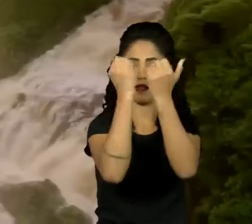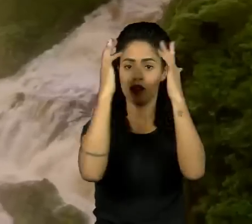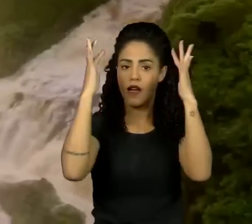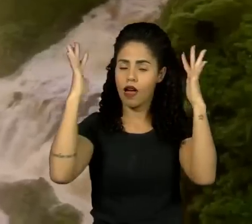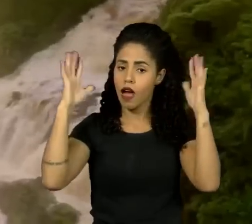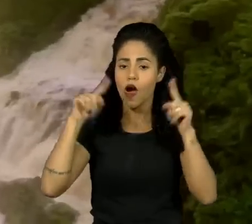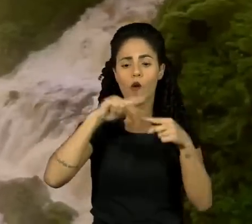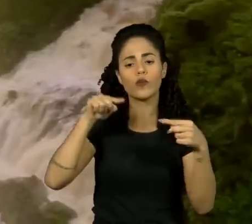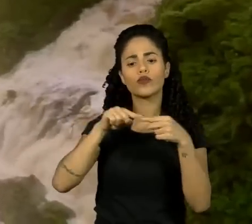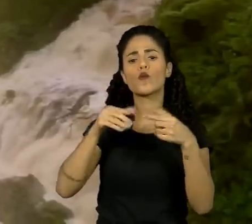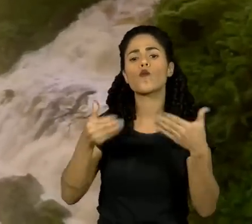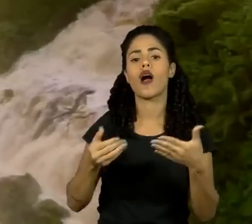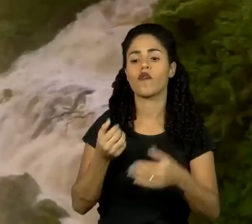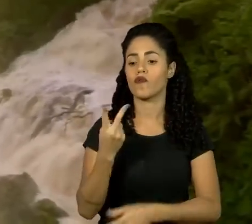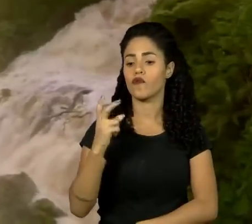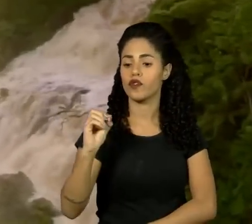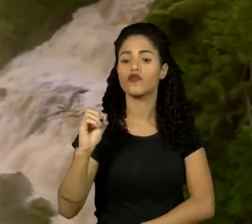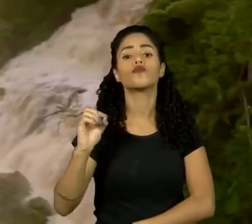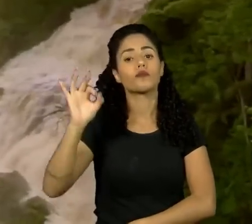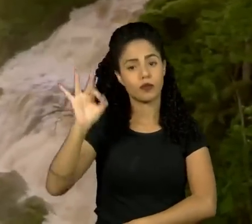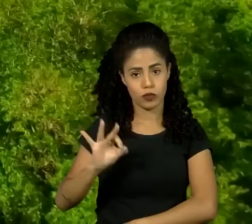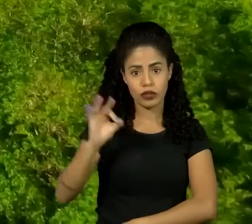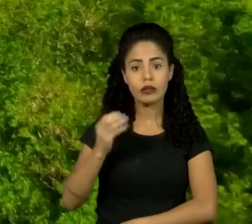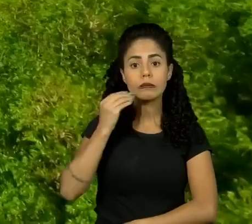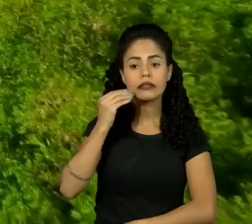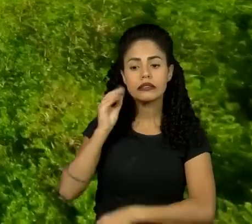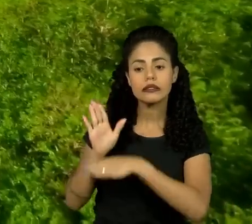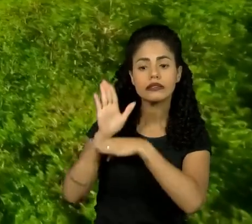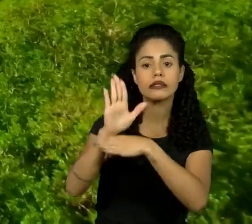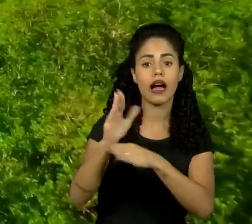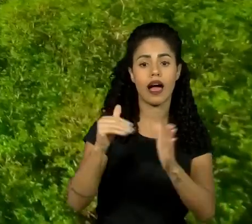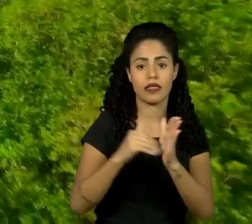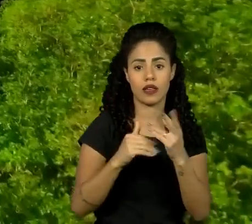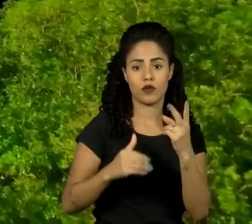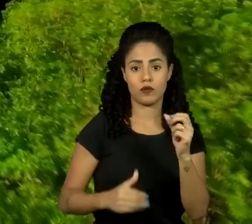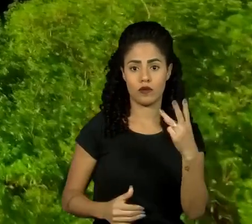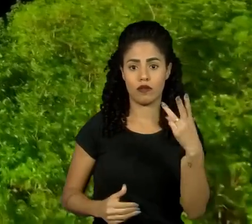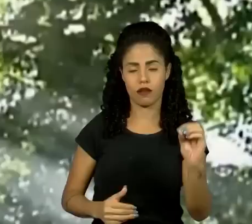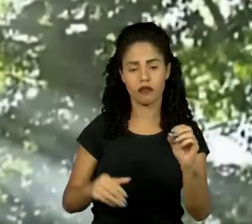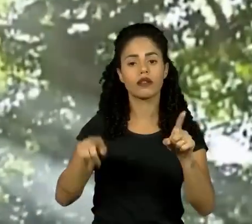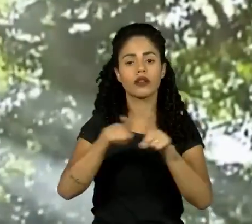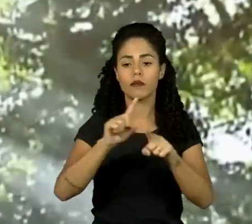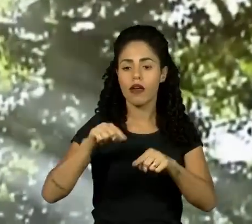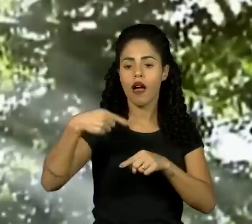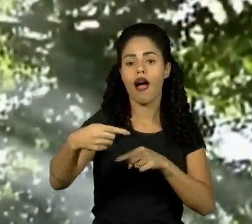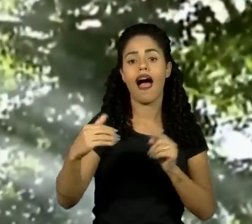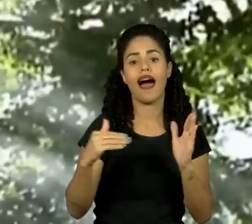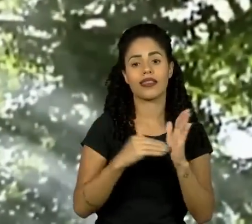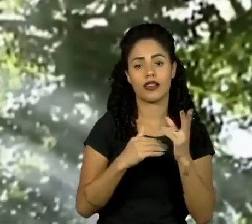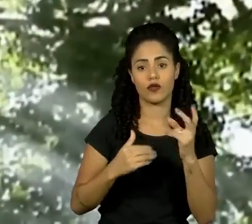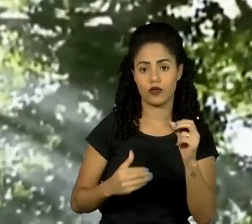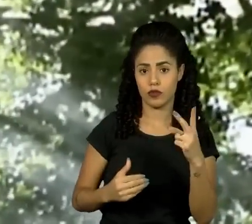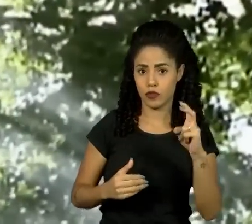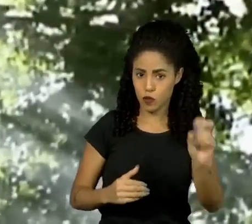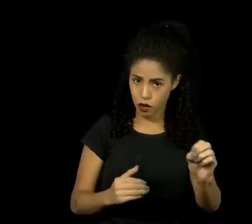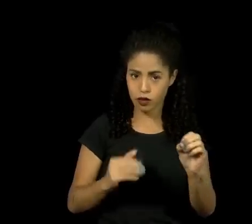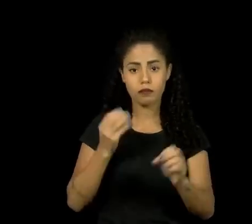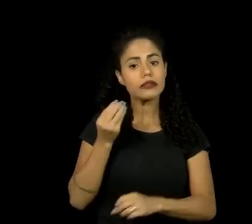A meta é recuperar 20% dos ecossistemas até 2030 e o restante até